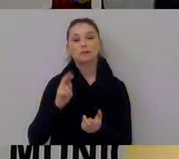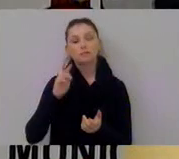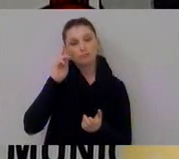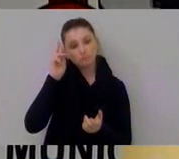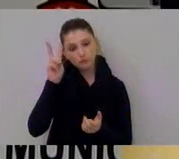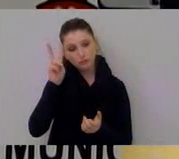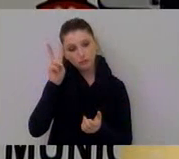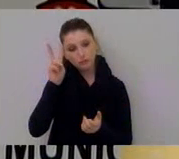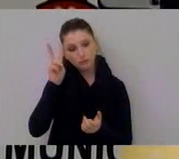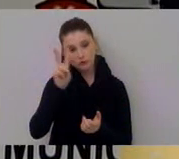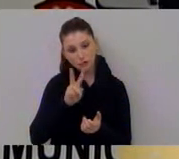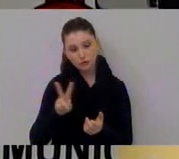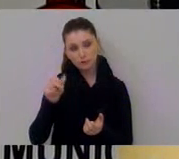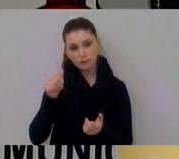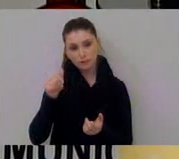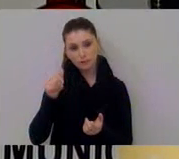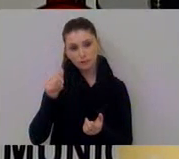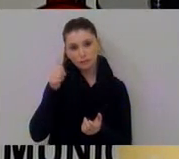vereadoras,